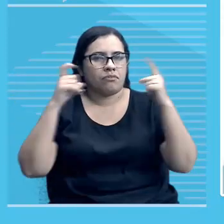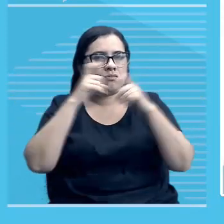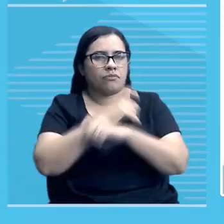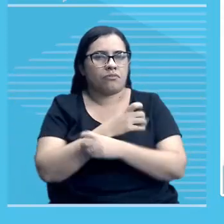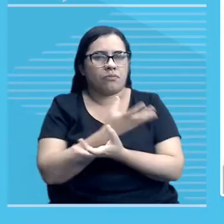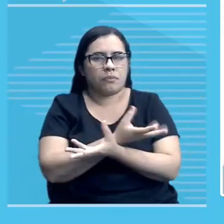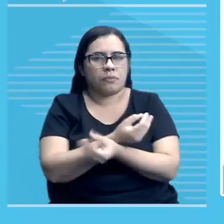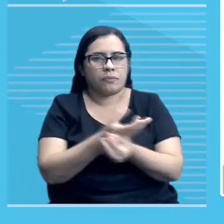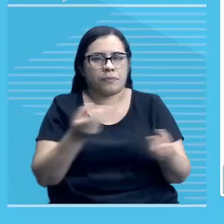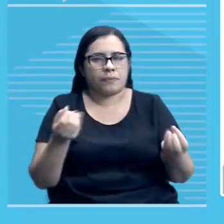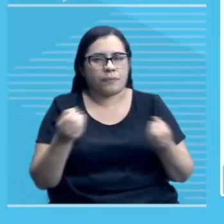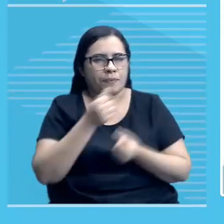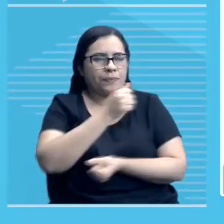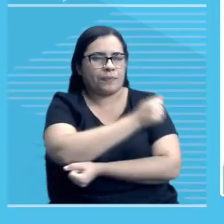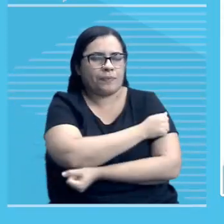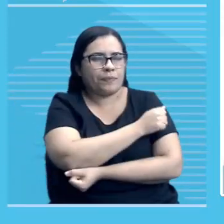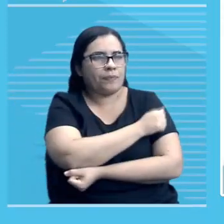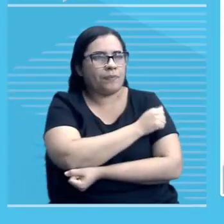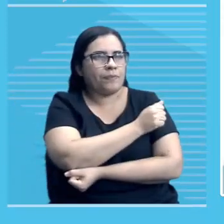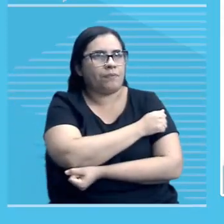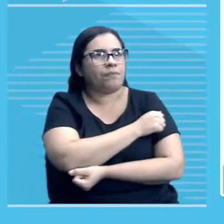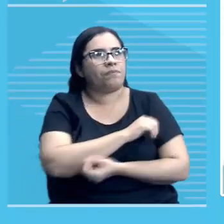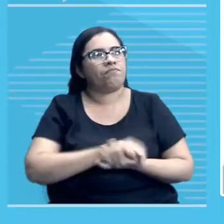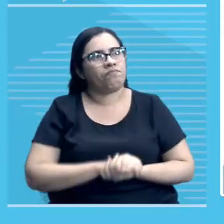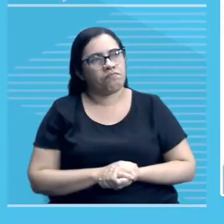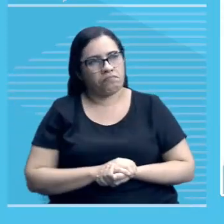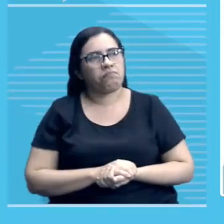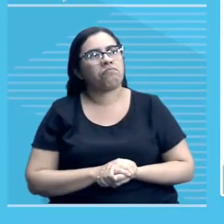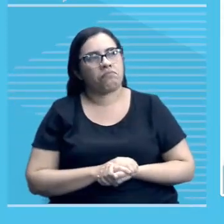dificuldades dos alunos. Então, se